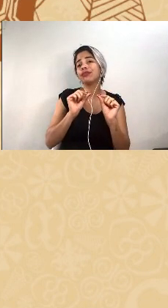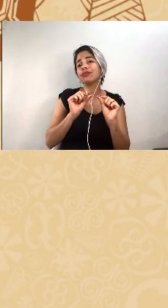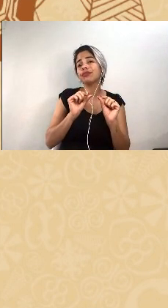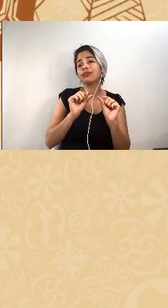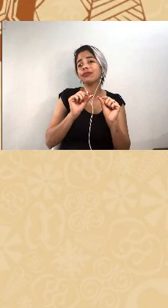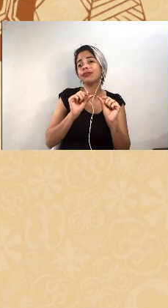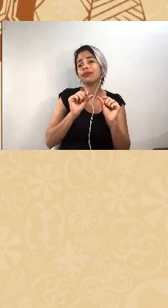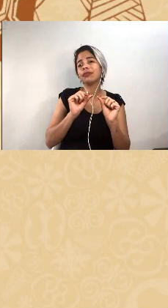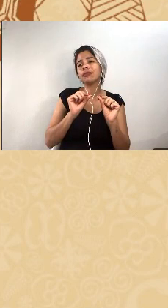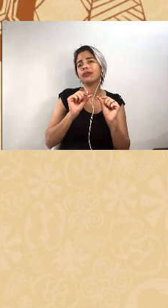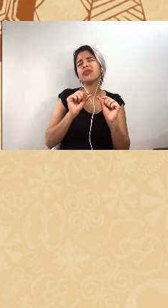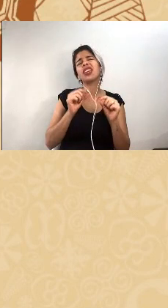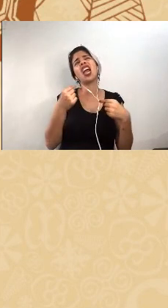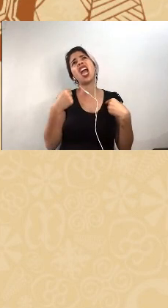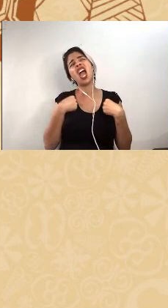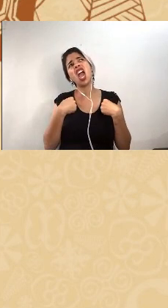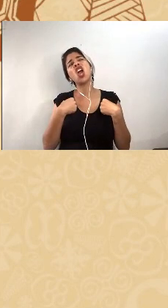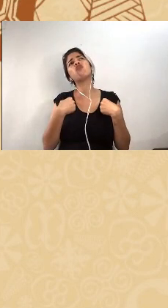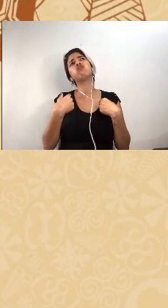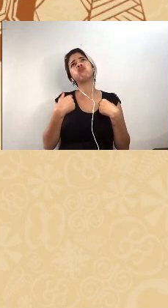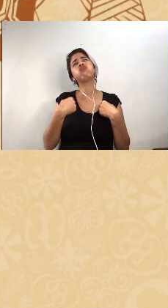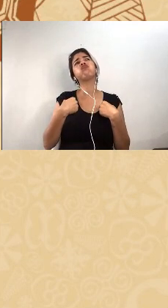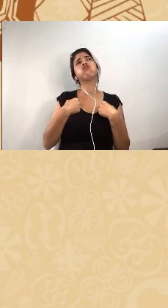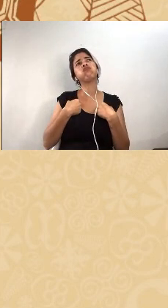até que eu me revista